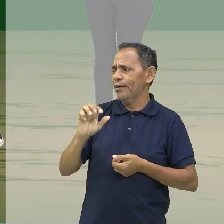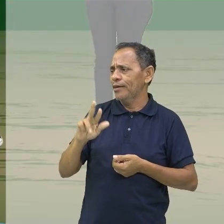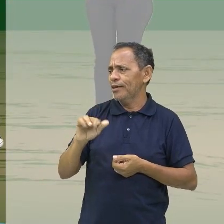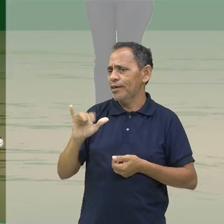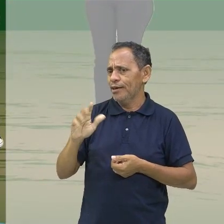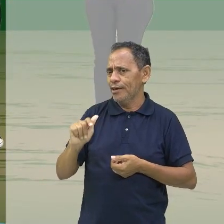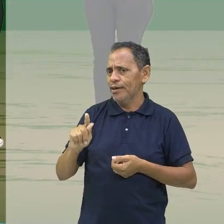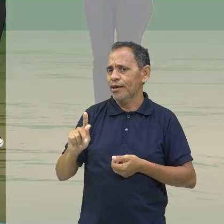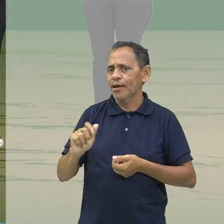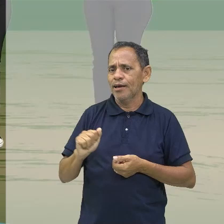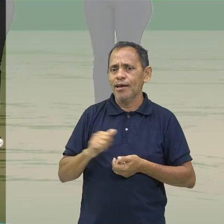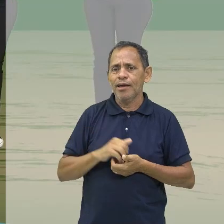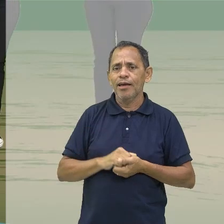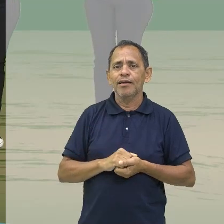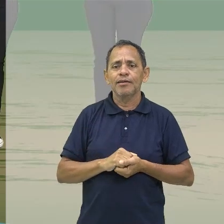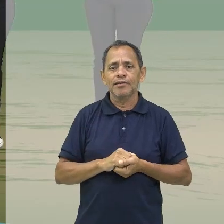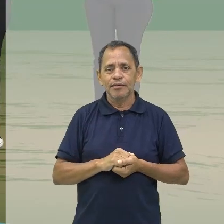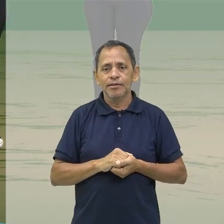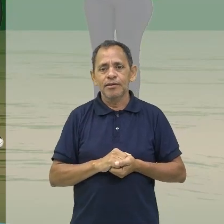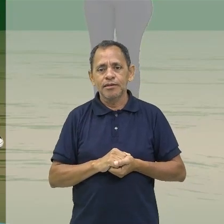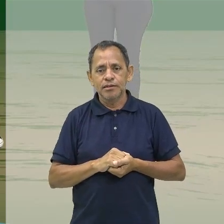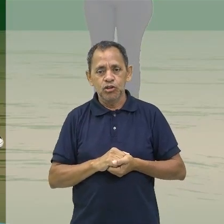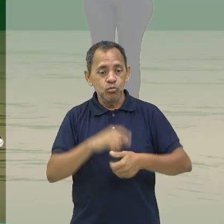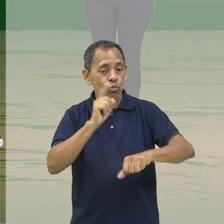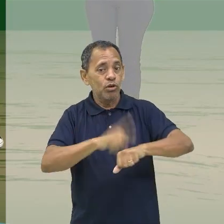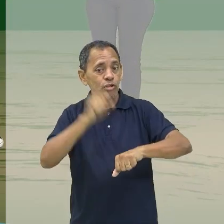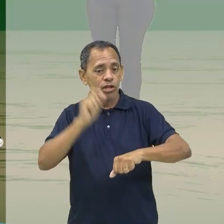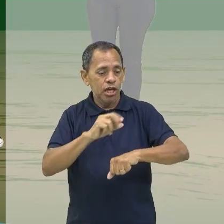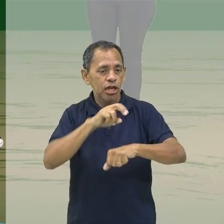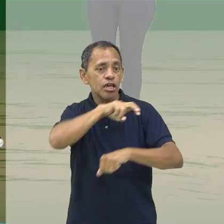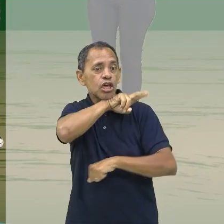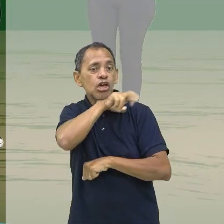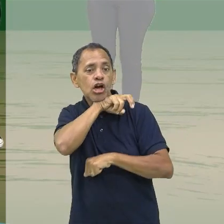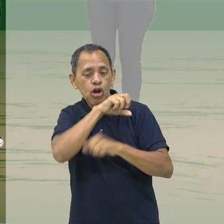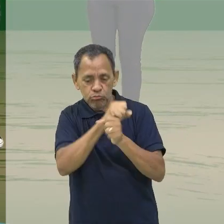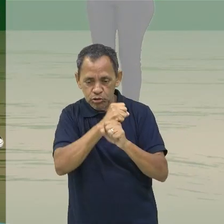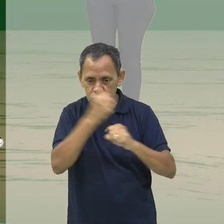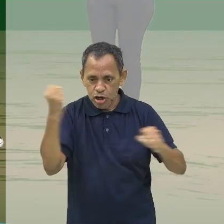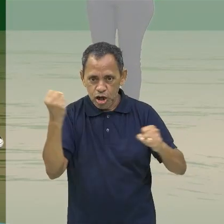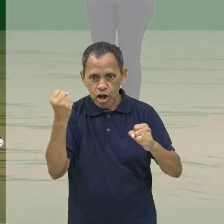grande começou ali a sair, né, das